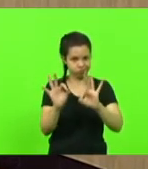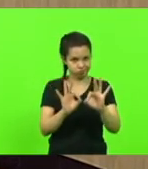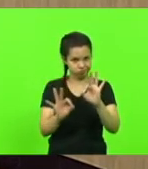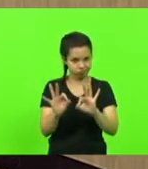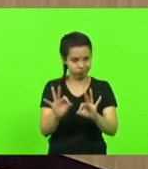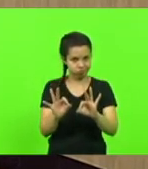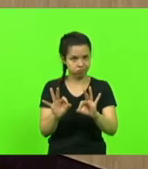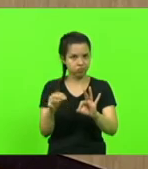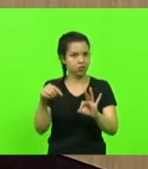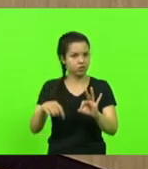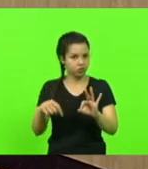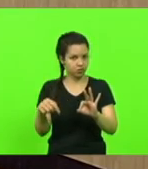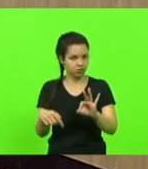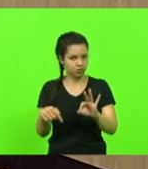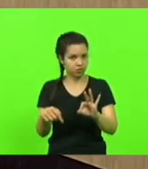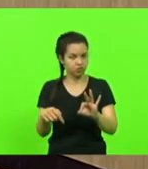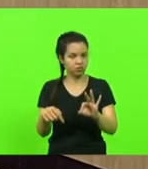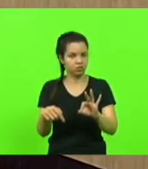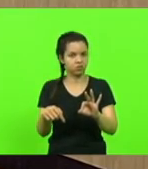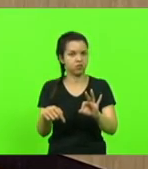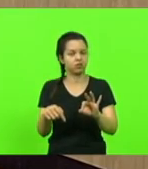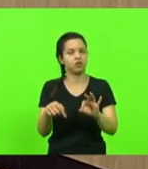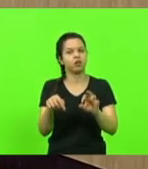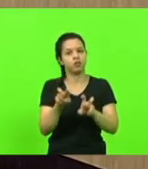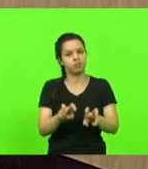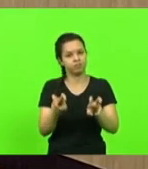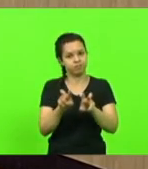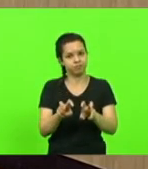na plataforma de controle.